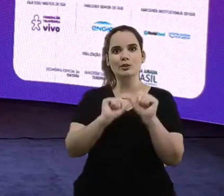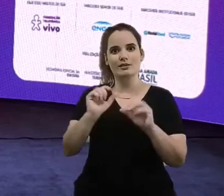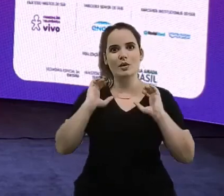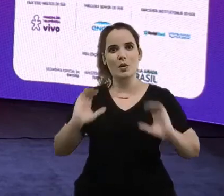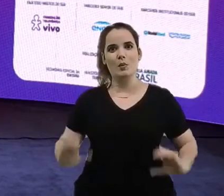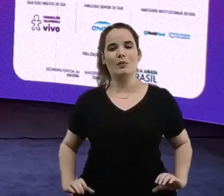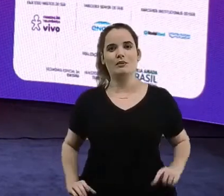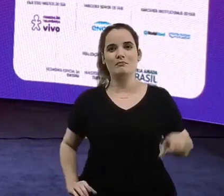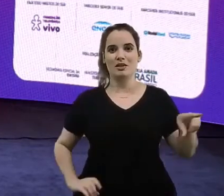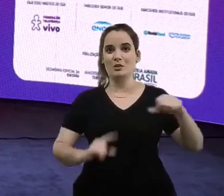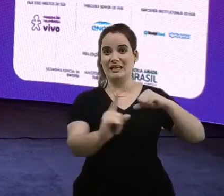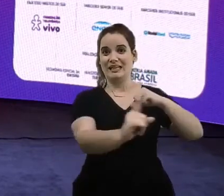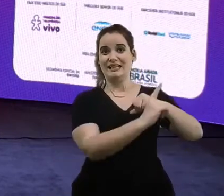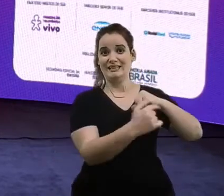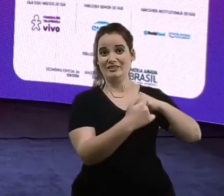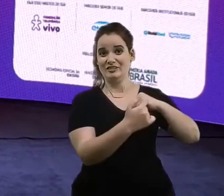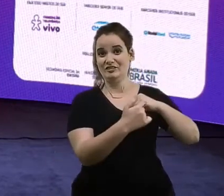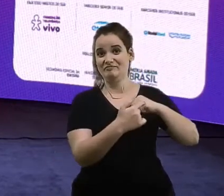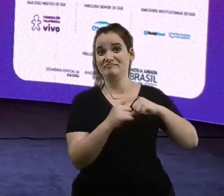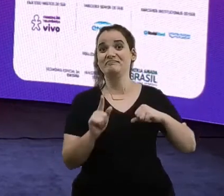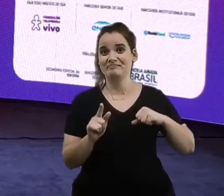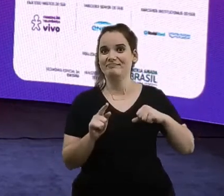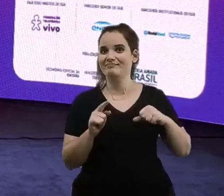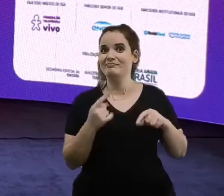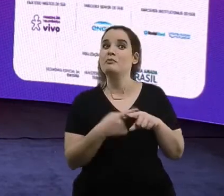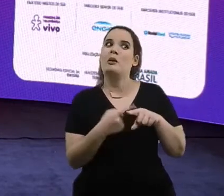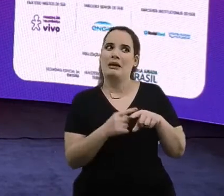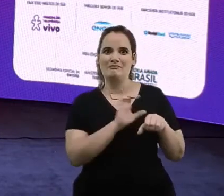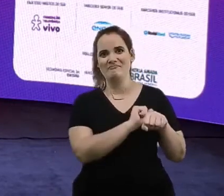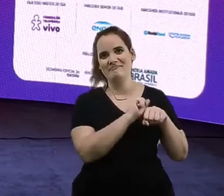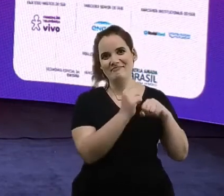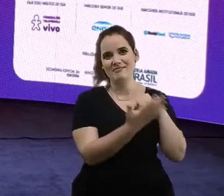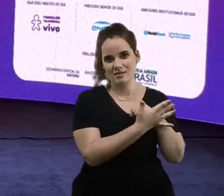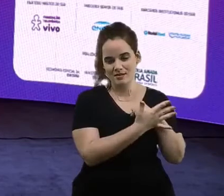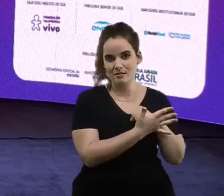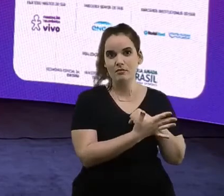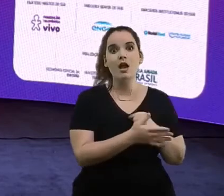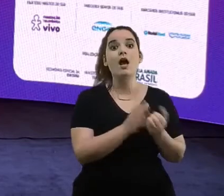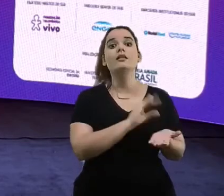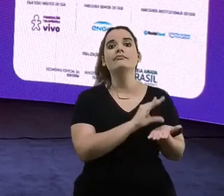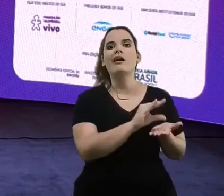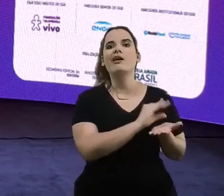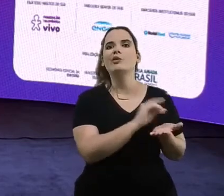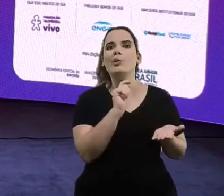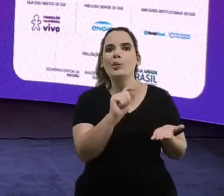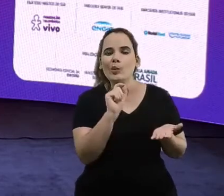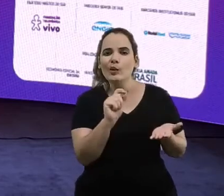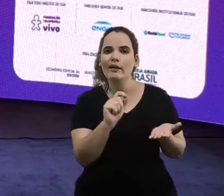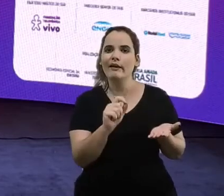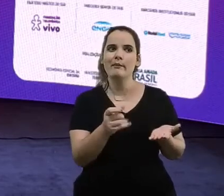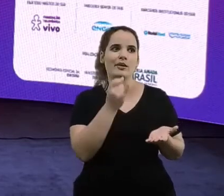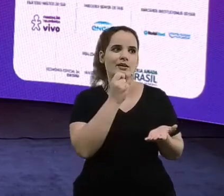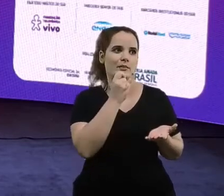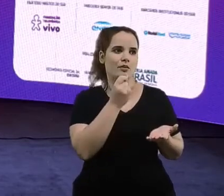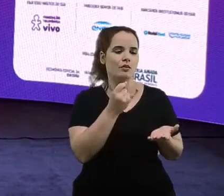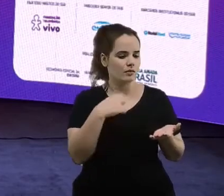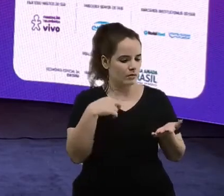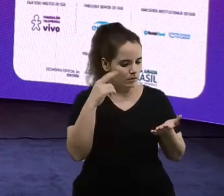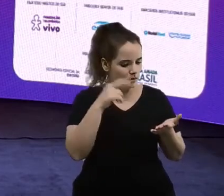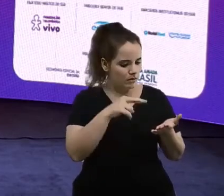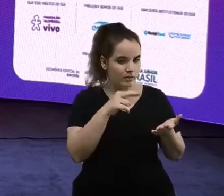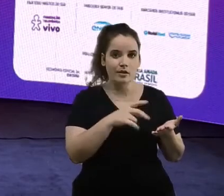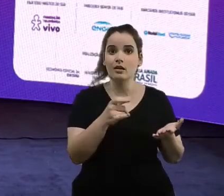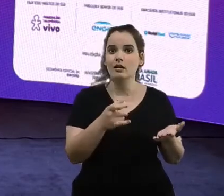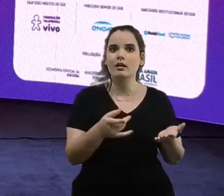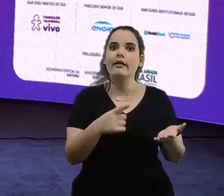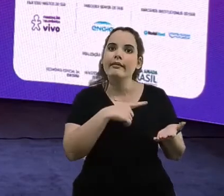caso, a partir da pandemia. E muitos dos dados, né, a Nielsen também trabalha com a doação de dados. Então, a gente sabe também que tem